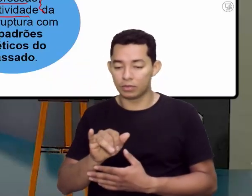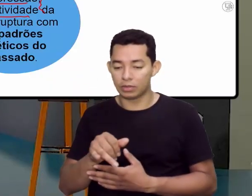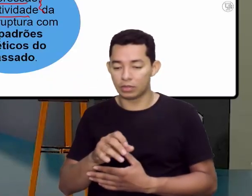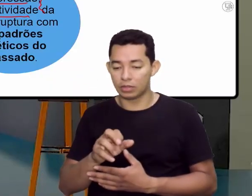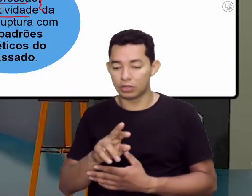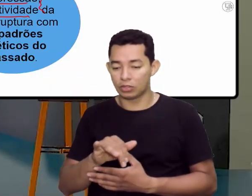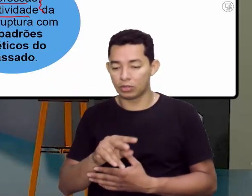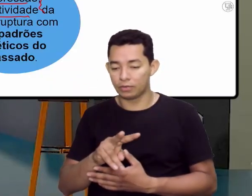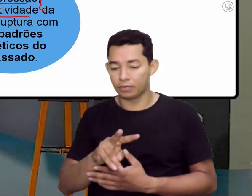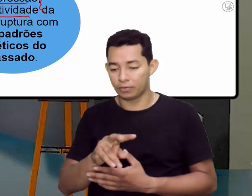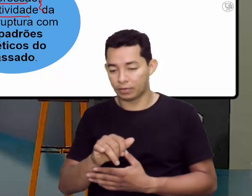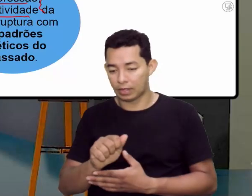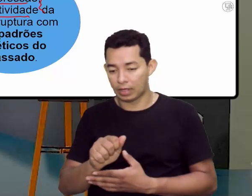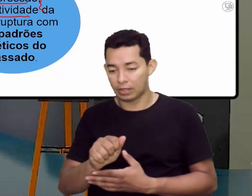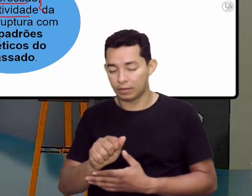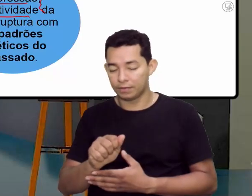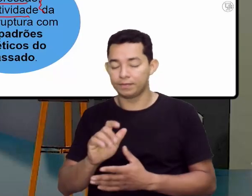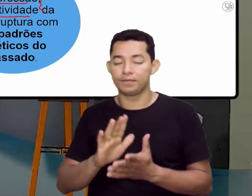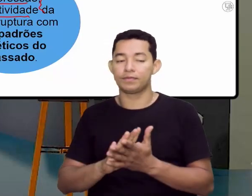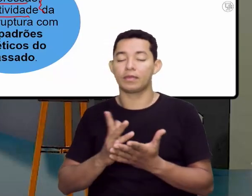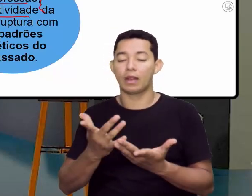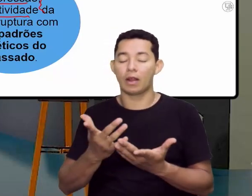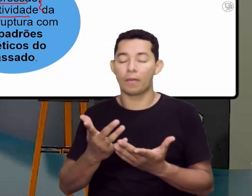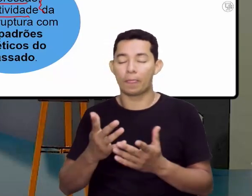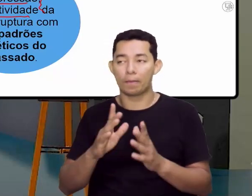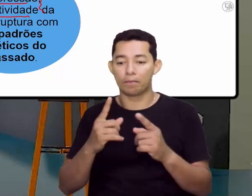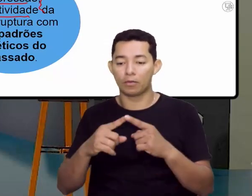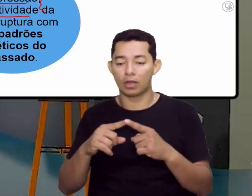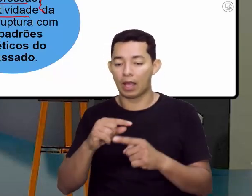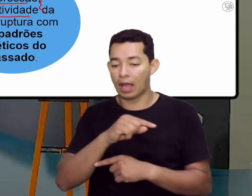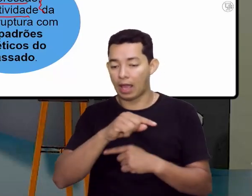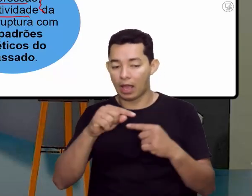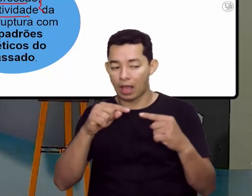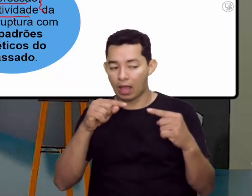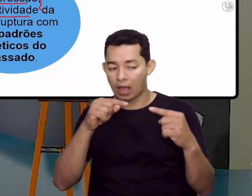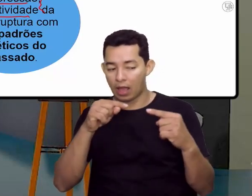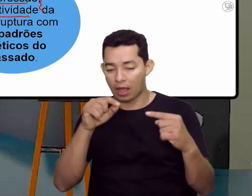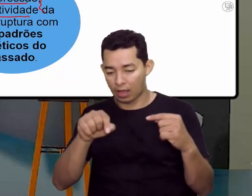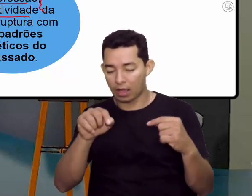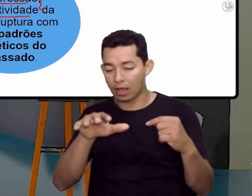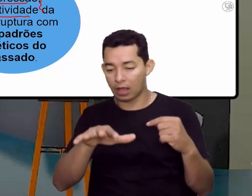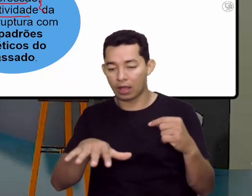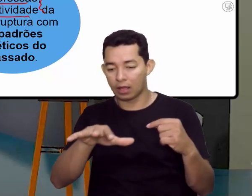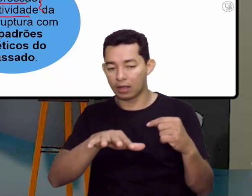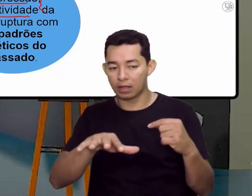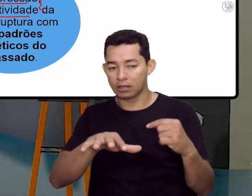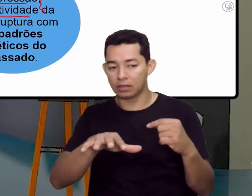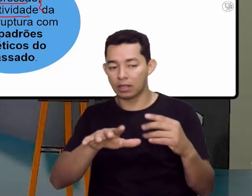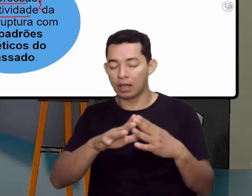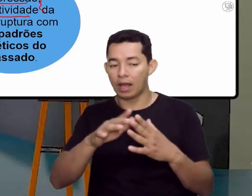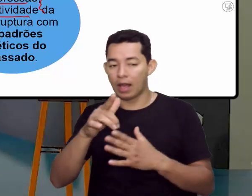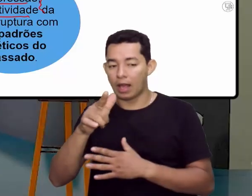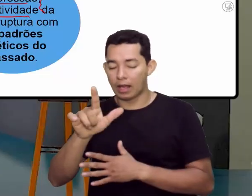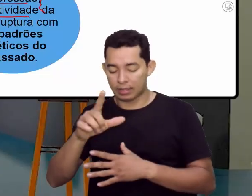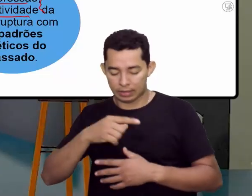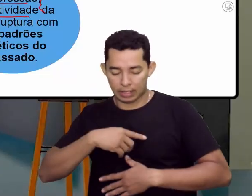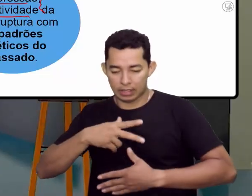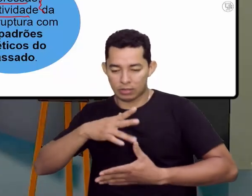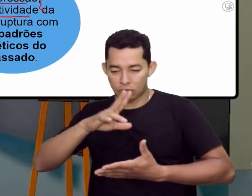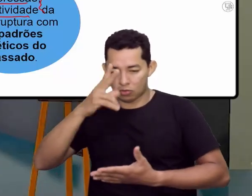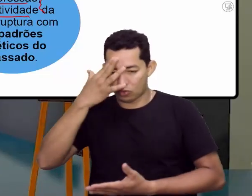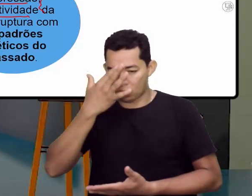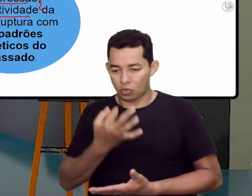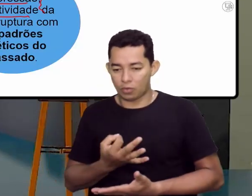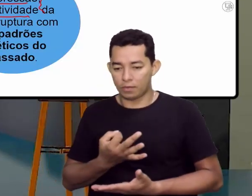objetividade é aquilo que você percebe imediatamente, diretamente. A subjetividade são essas outras interpretações